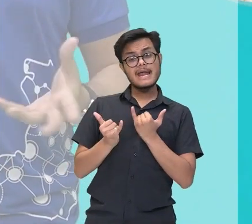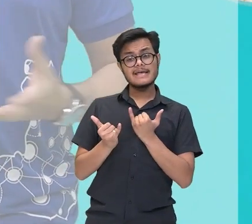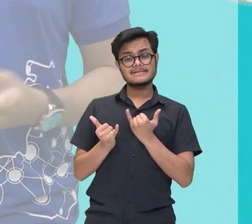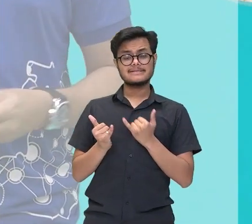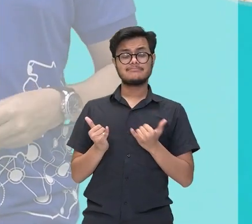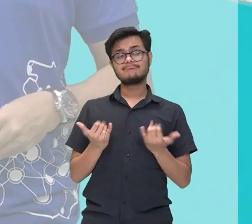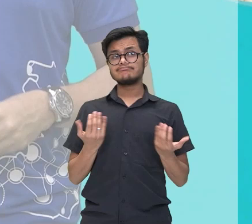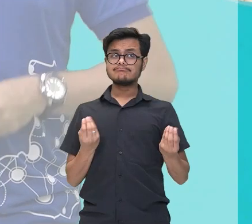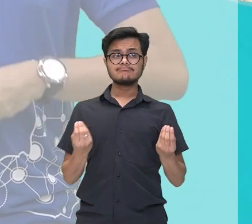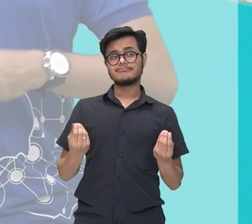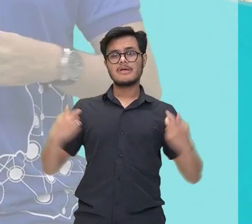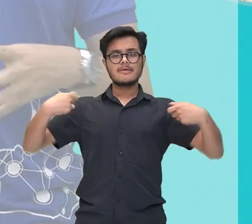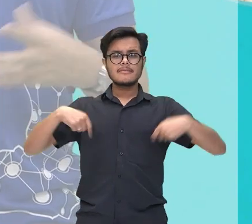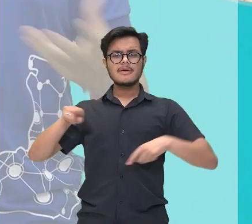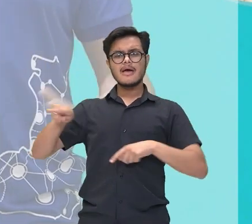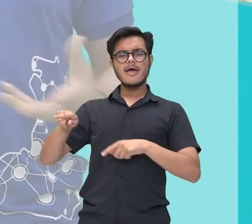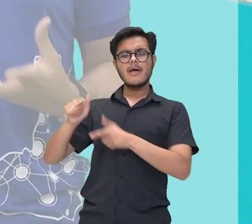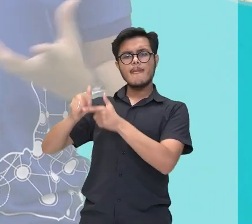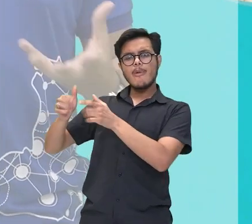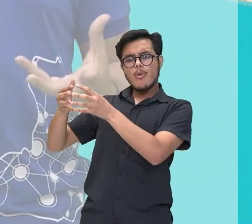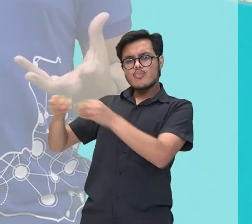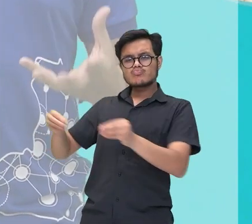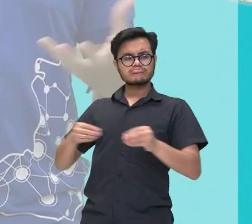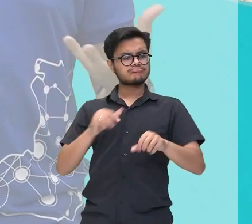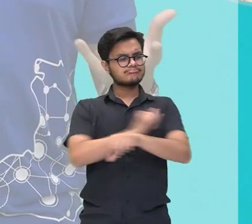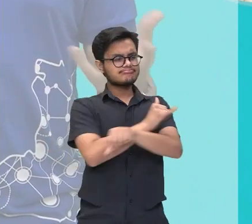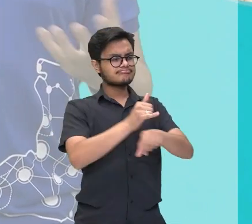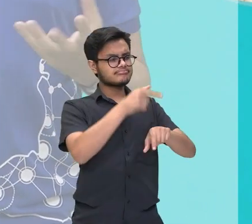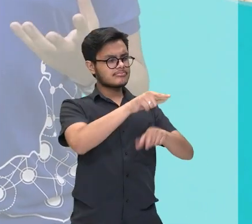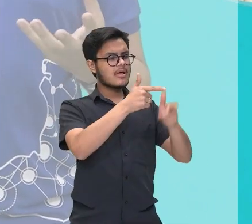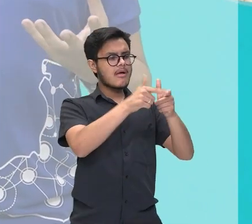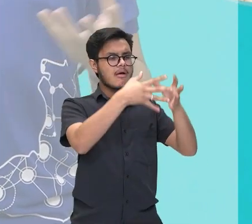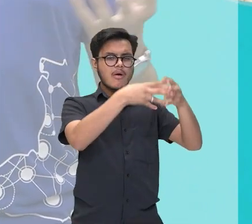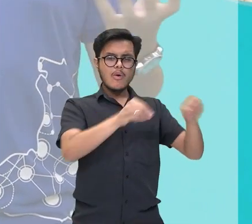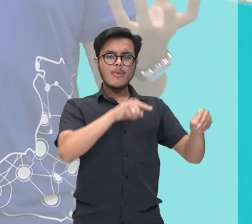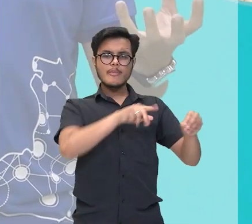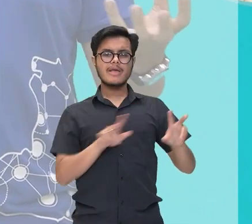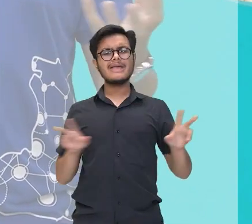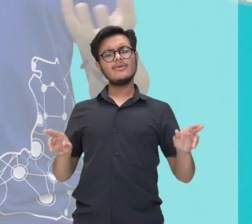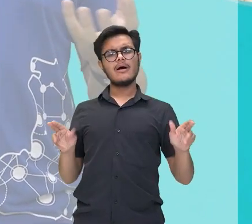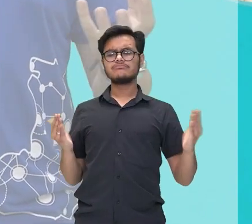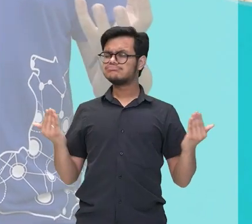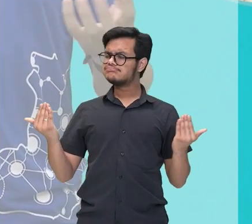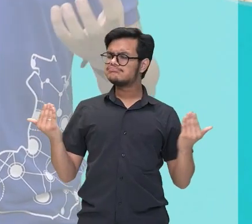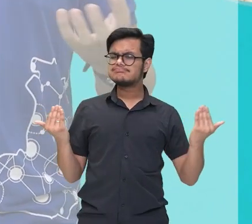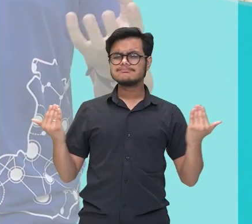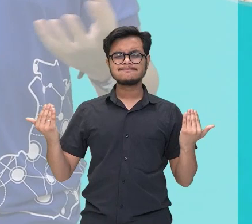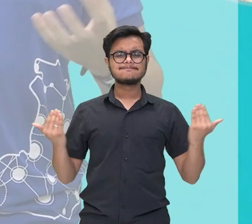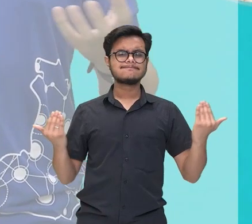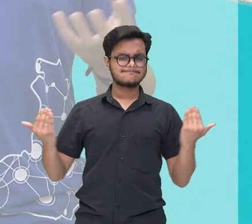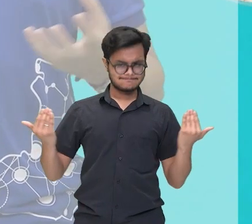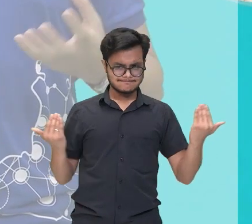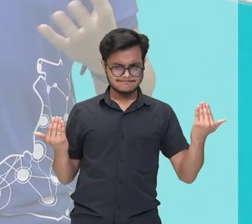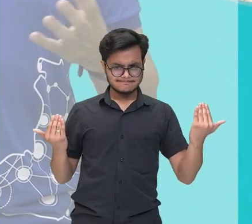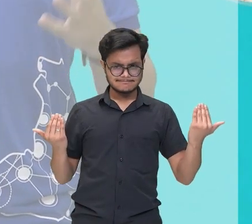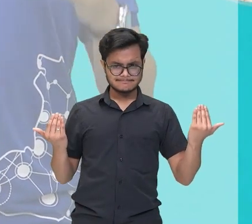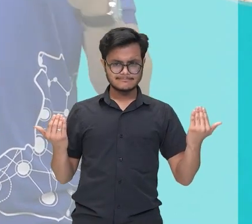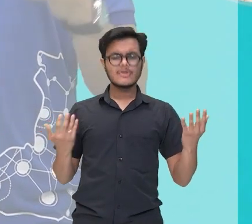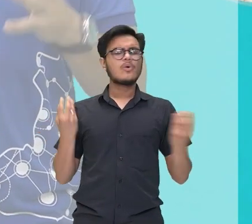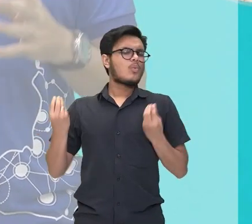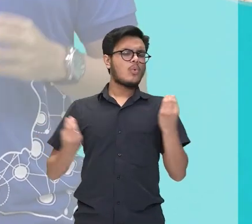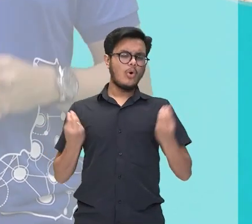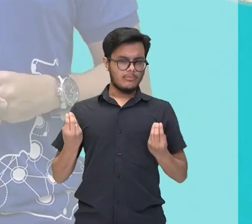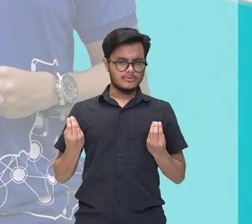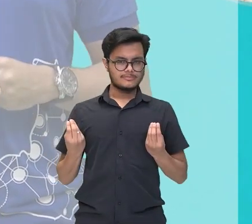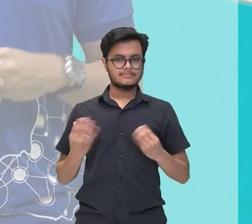ser tratadas da mesma forma. Basicamente, eu teria ali uma comparação, né? Eu trago elementos para fazer um comparativo